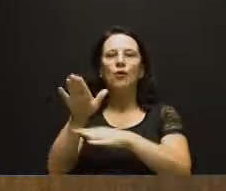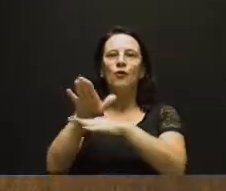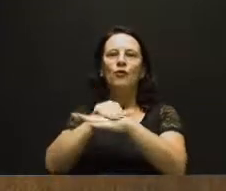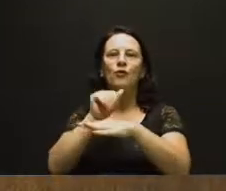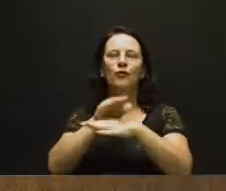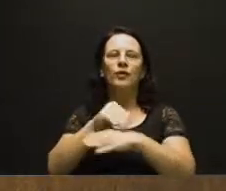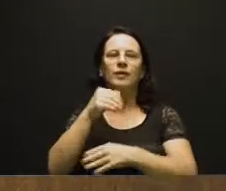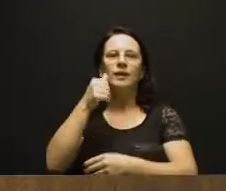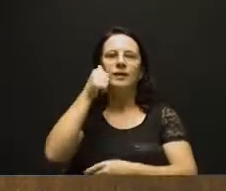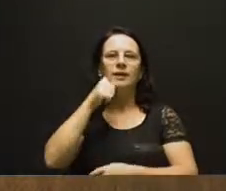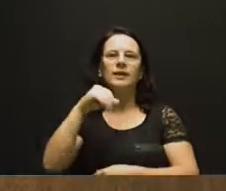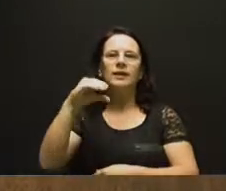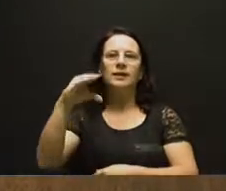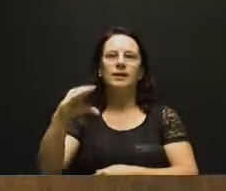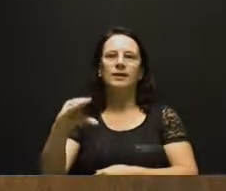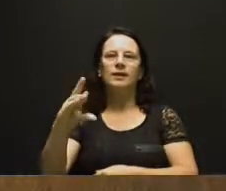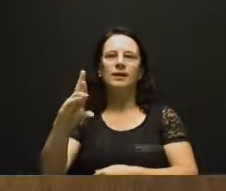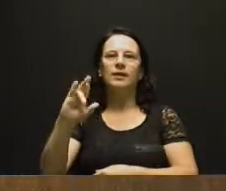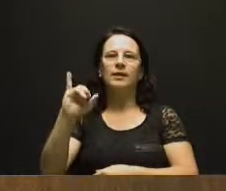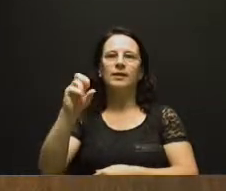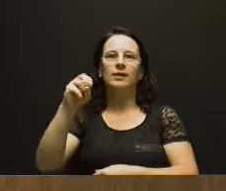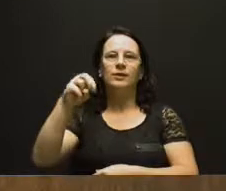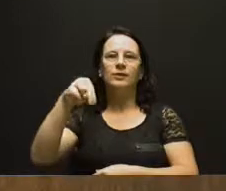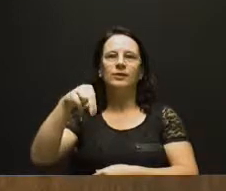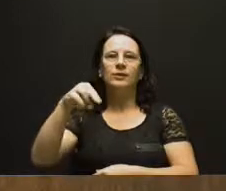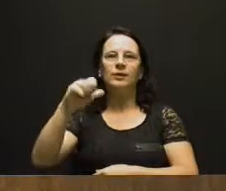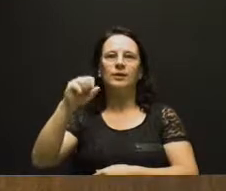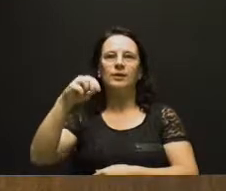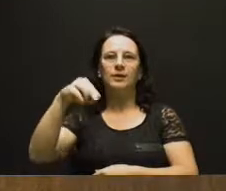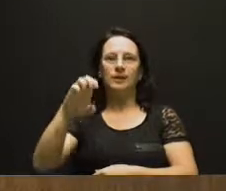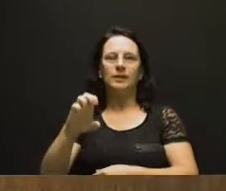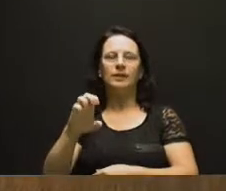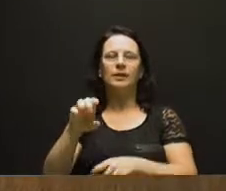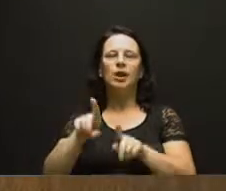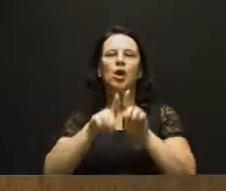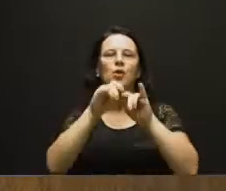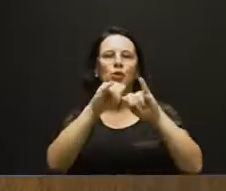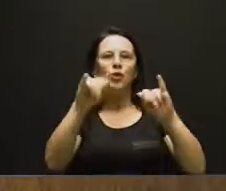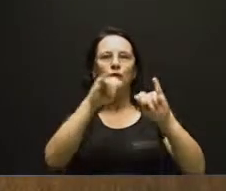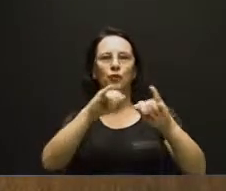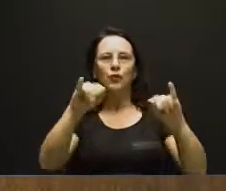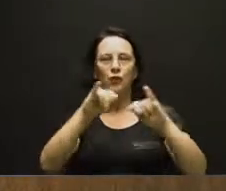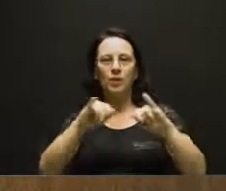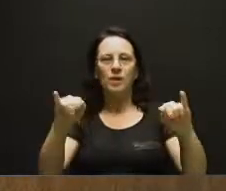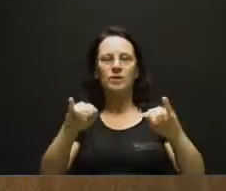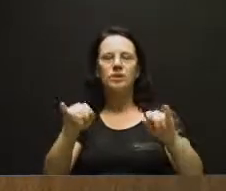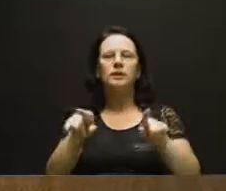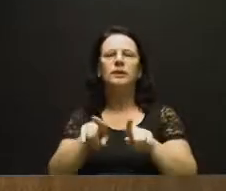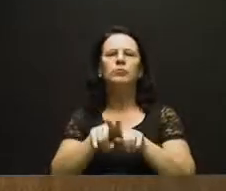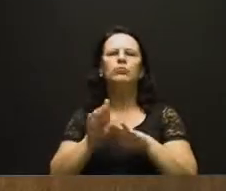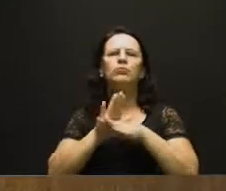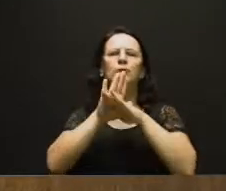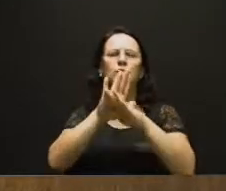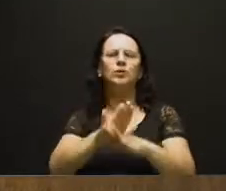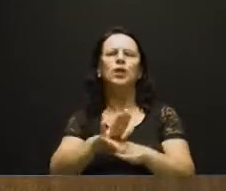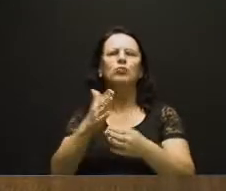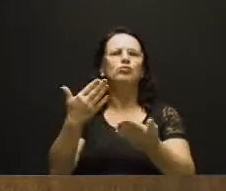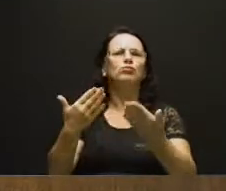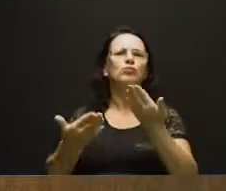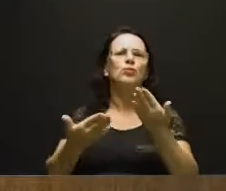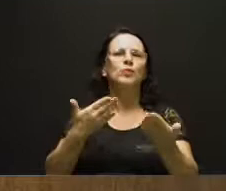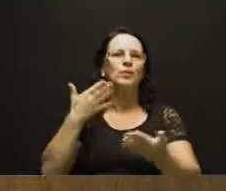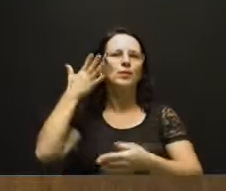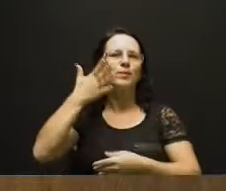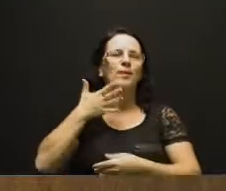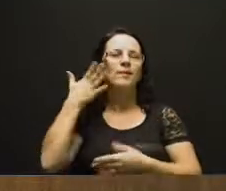cristiane samary para expor informações a fim de subsidiar os debates da